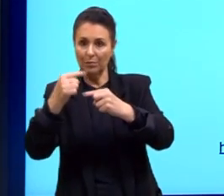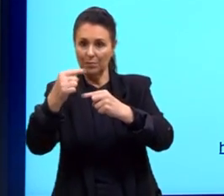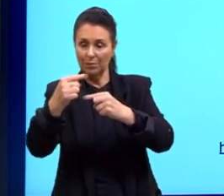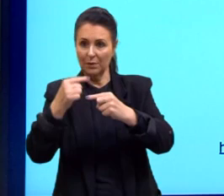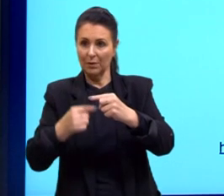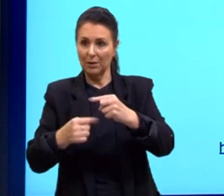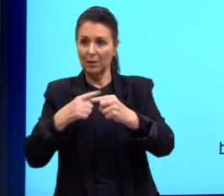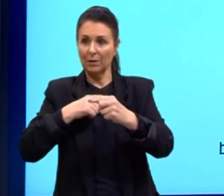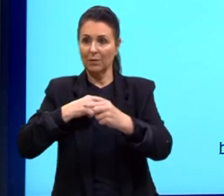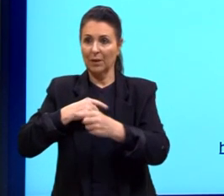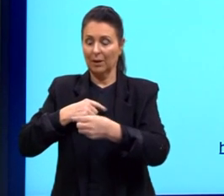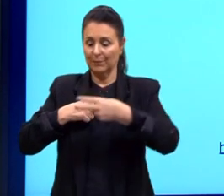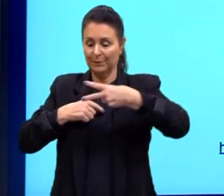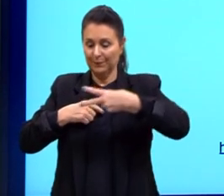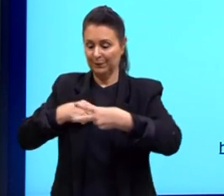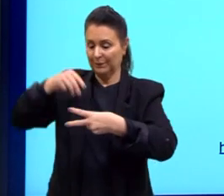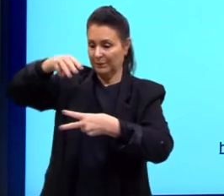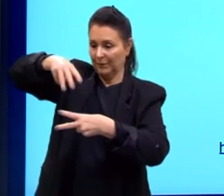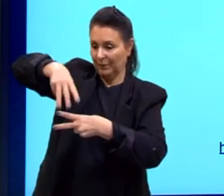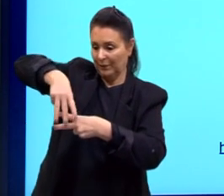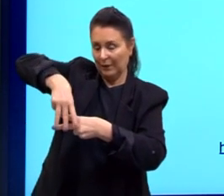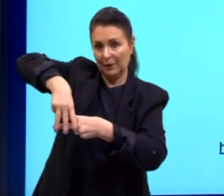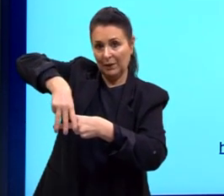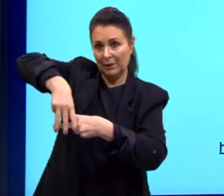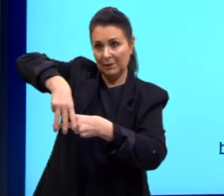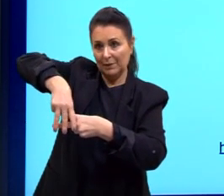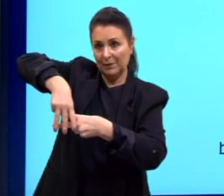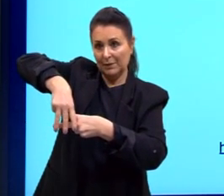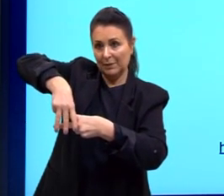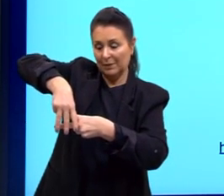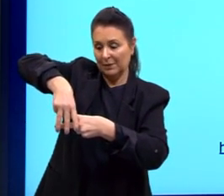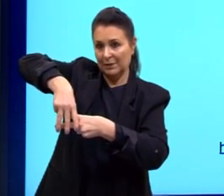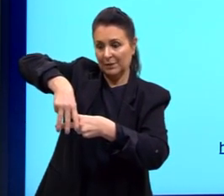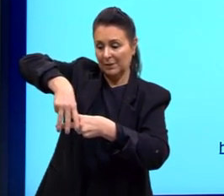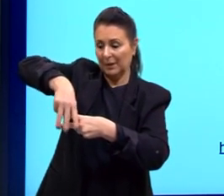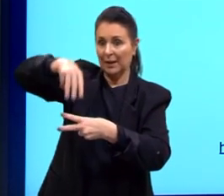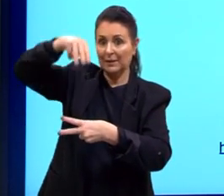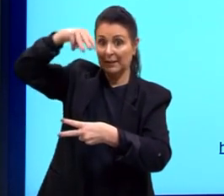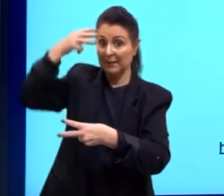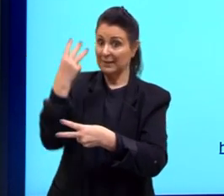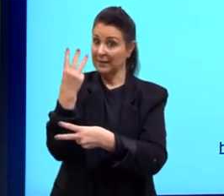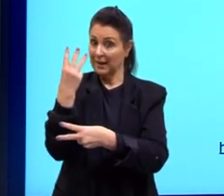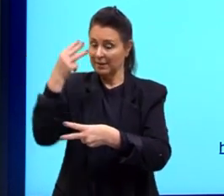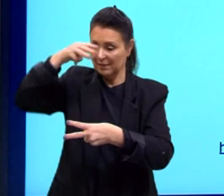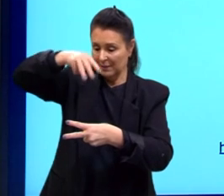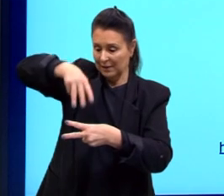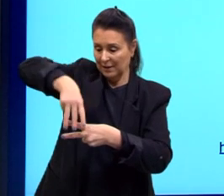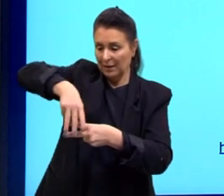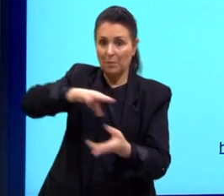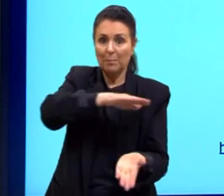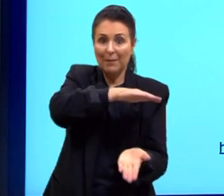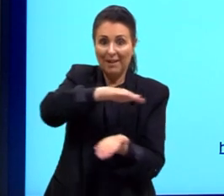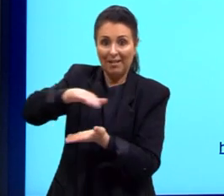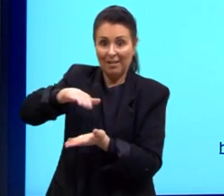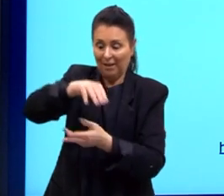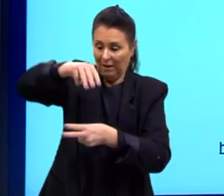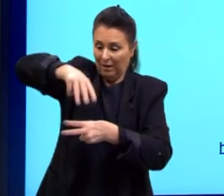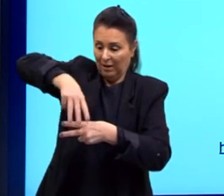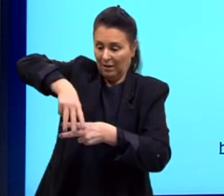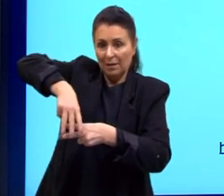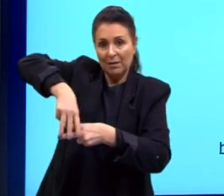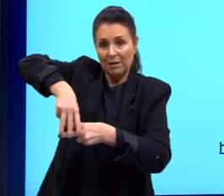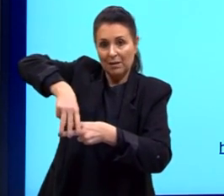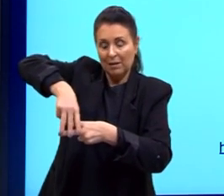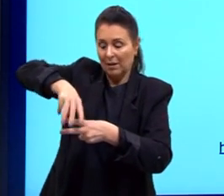nós temos o feixe de retas paralelas aqui então são três retas paralelas e eles